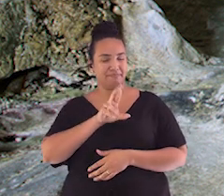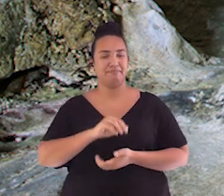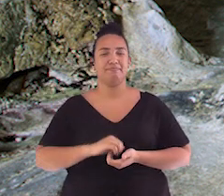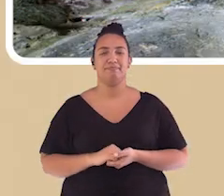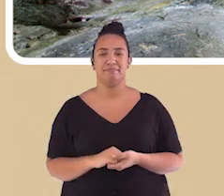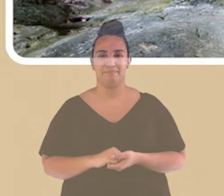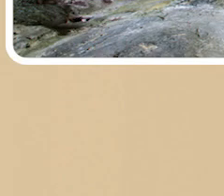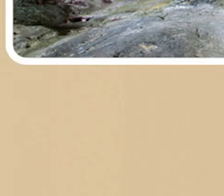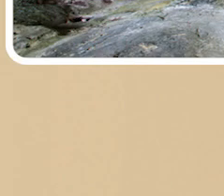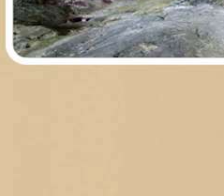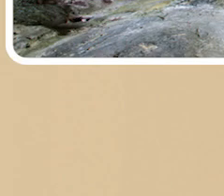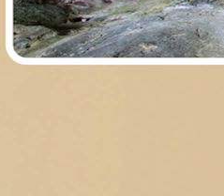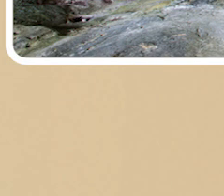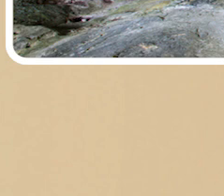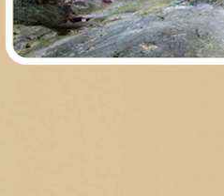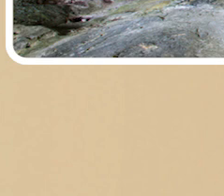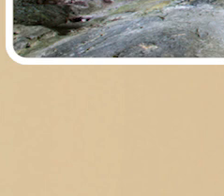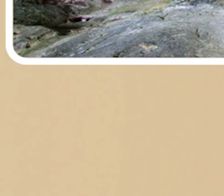correta.